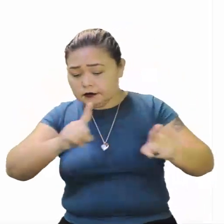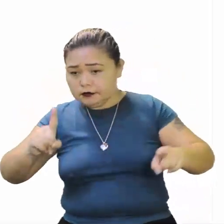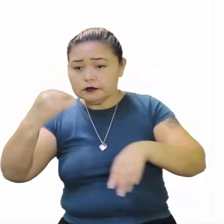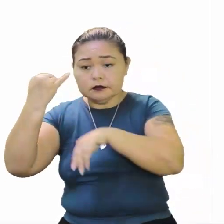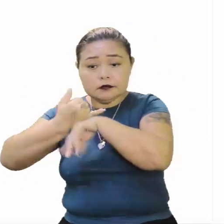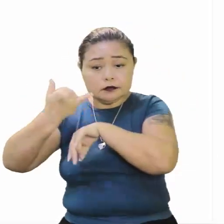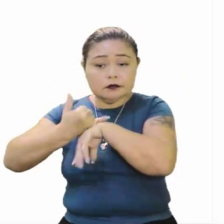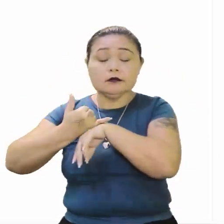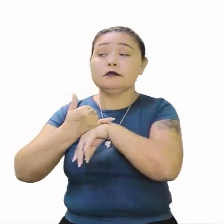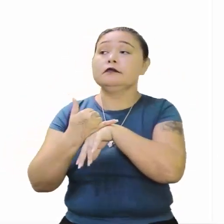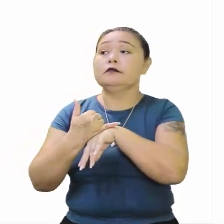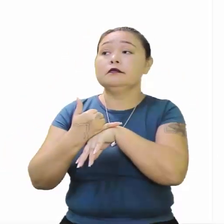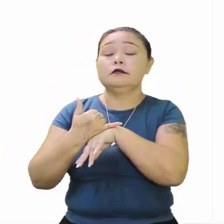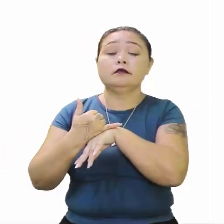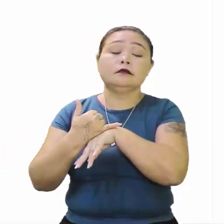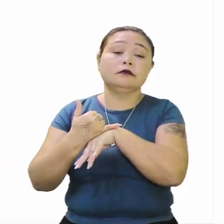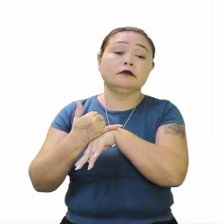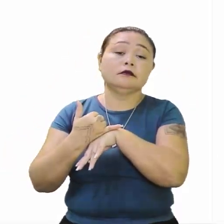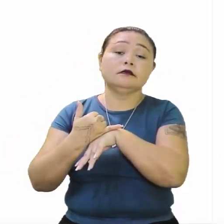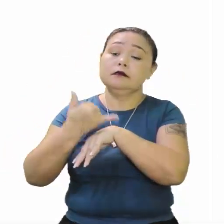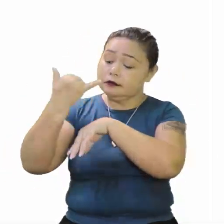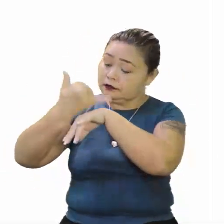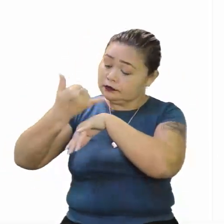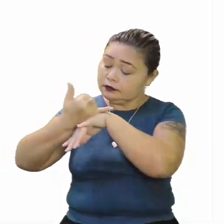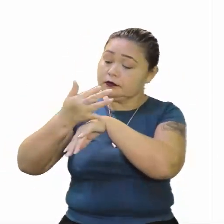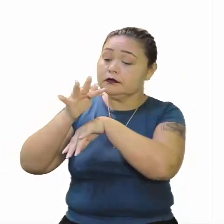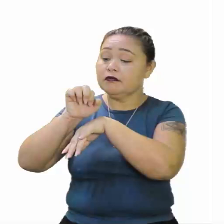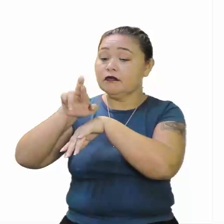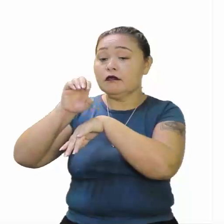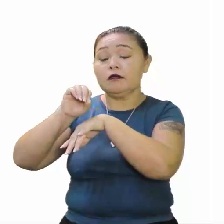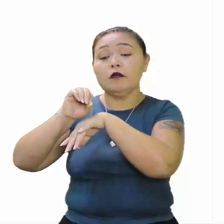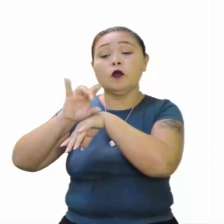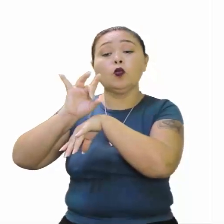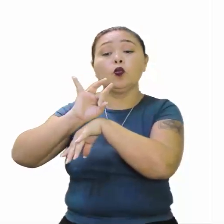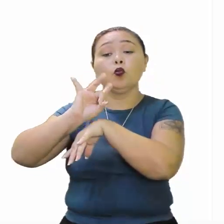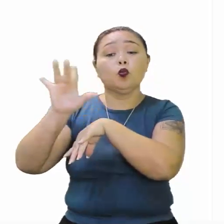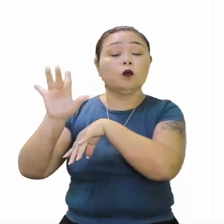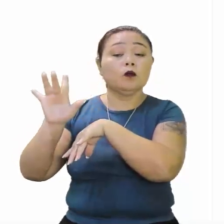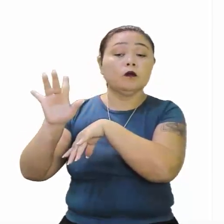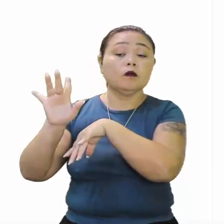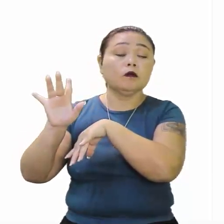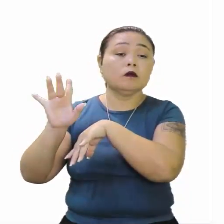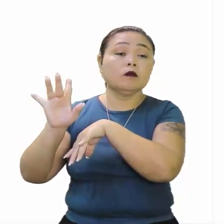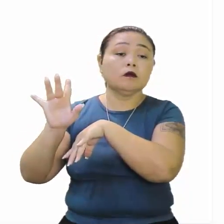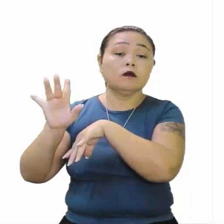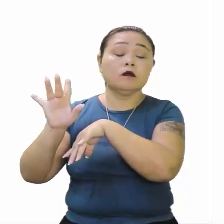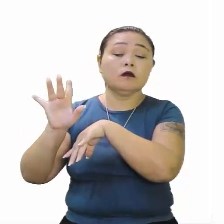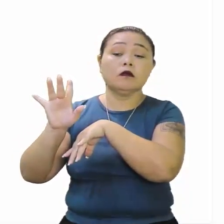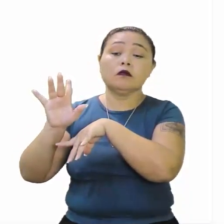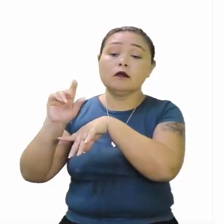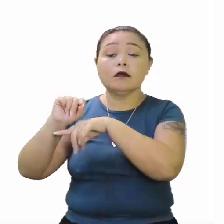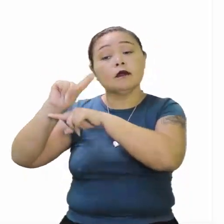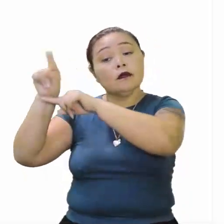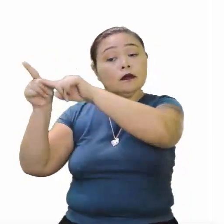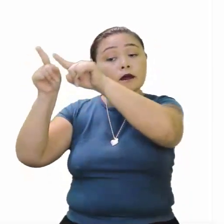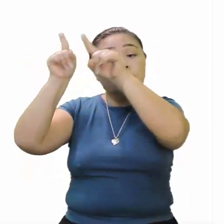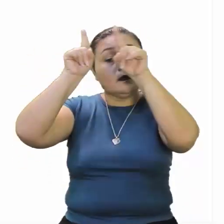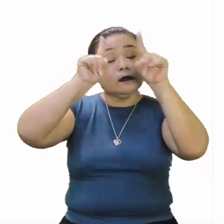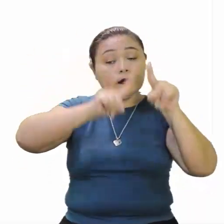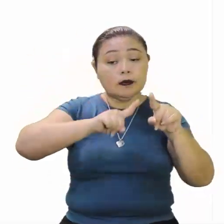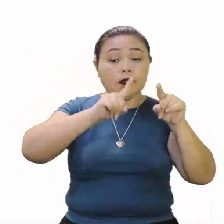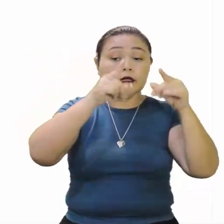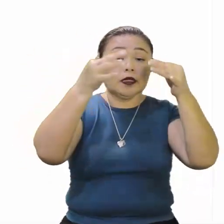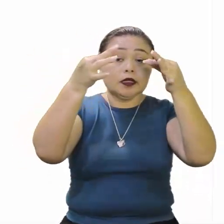né? E o ferro, ele só passa por líquido